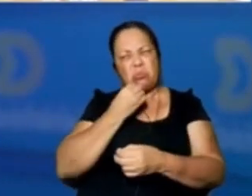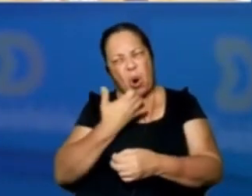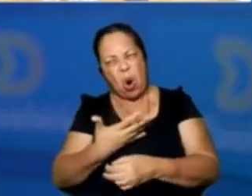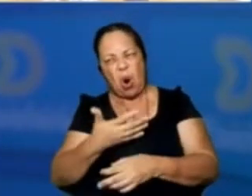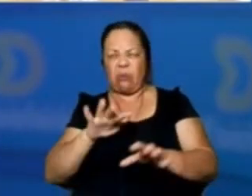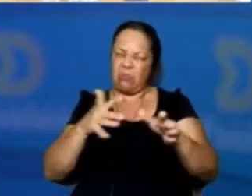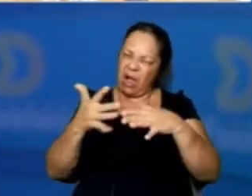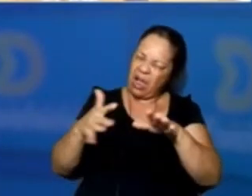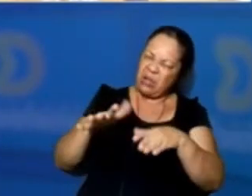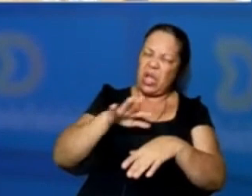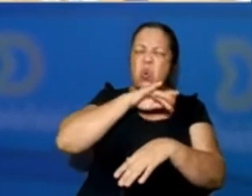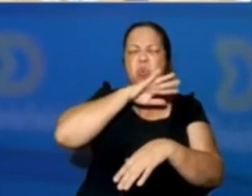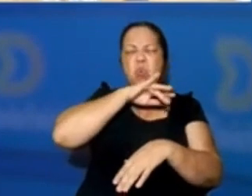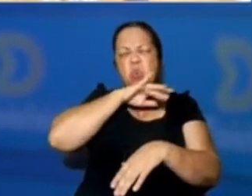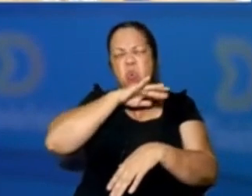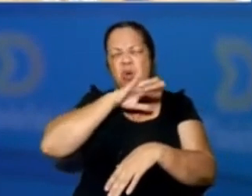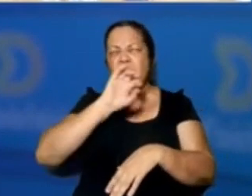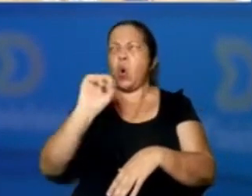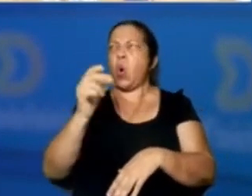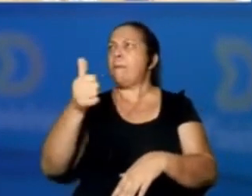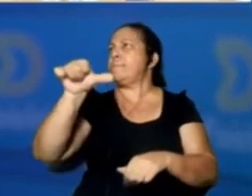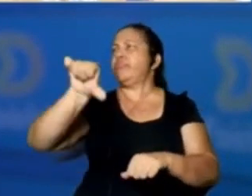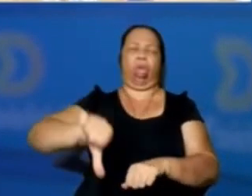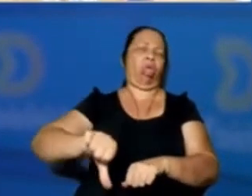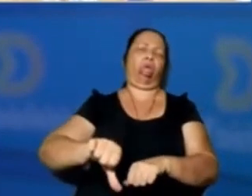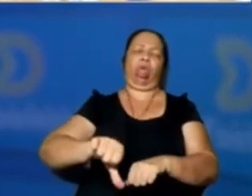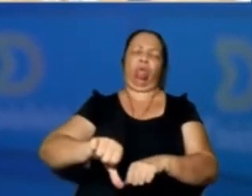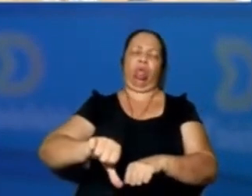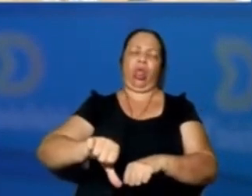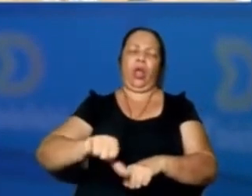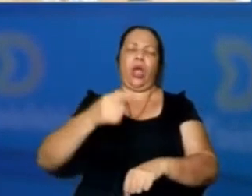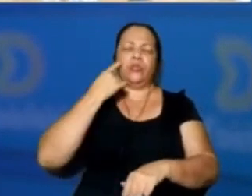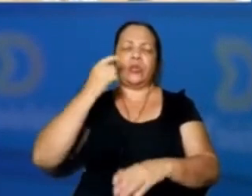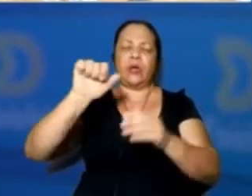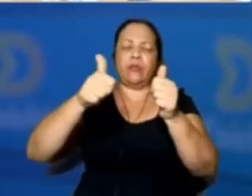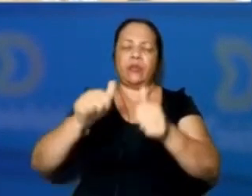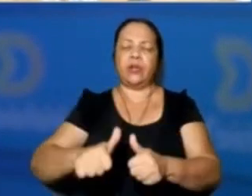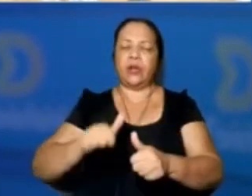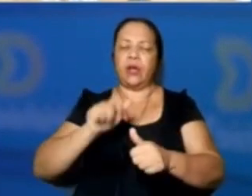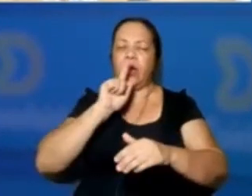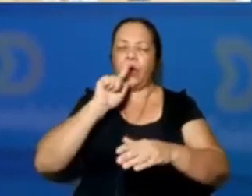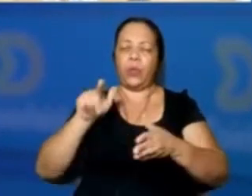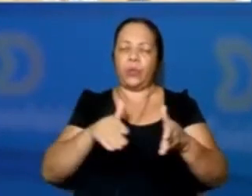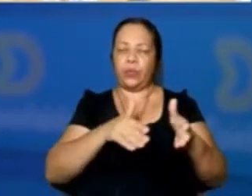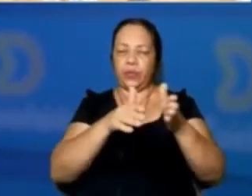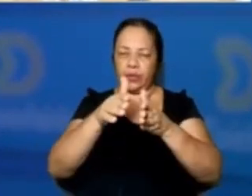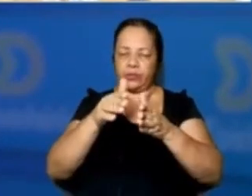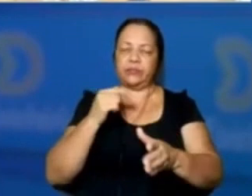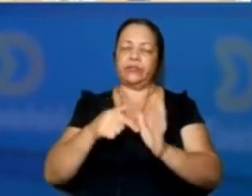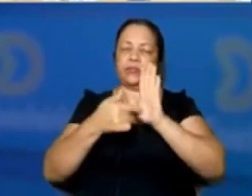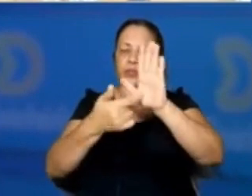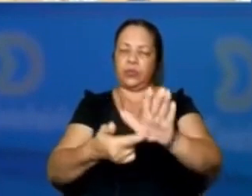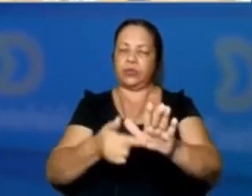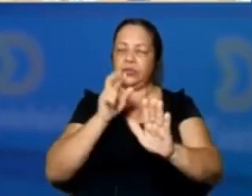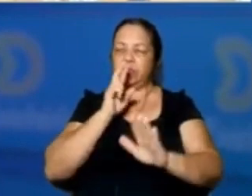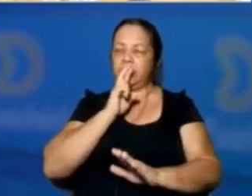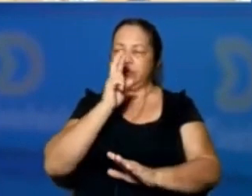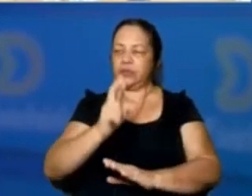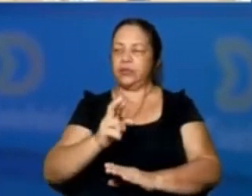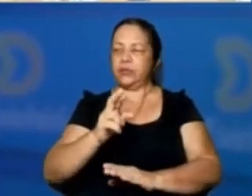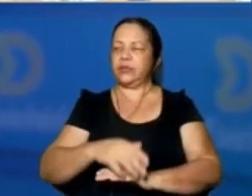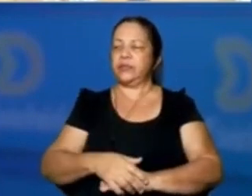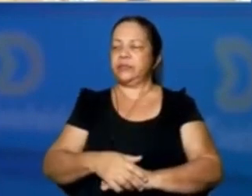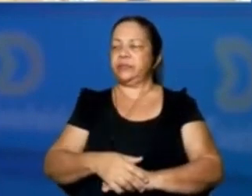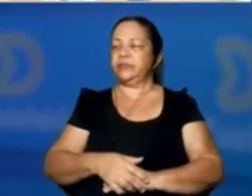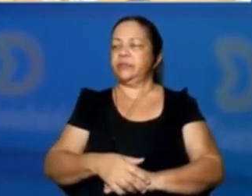razoável, ruim ou péssima. Aí a gente vai ver os primeiros resultados. Vamos ver se é isso mesmo.